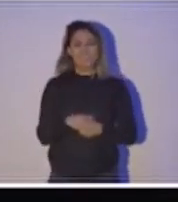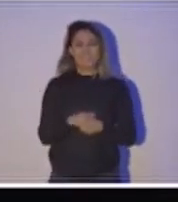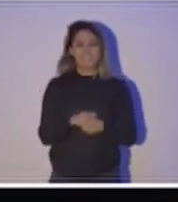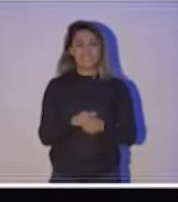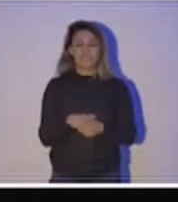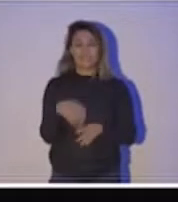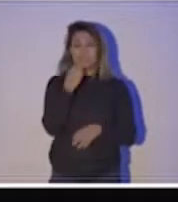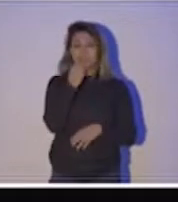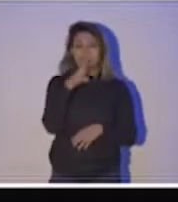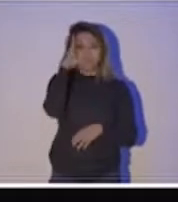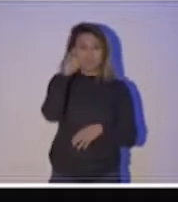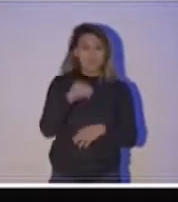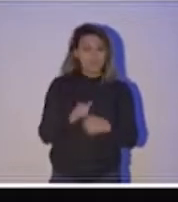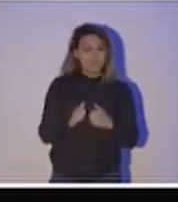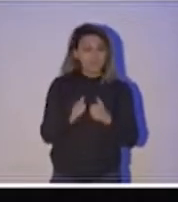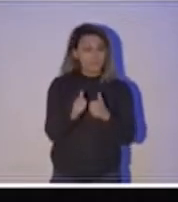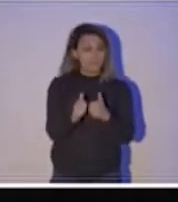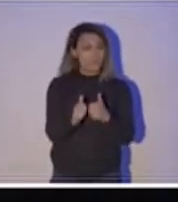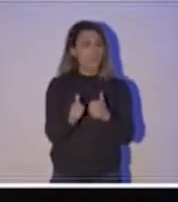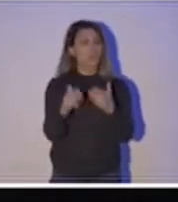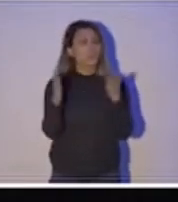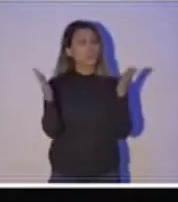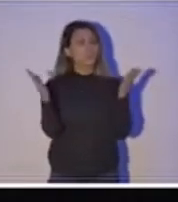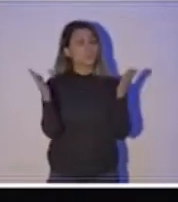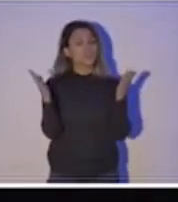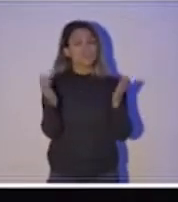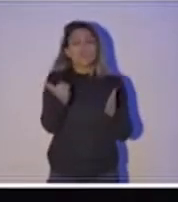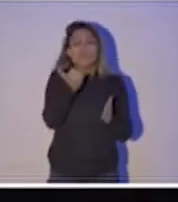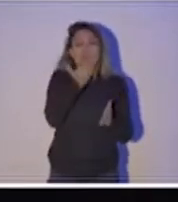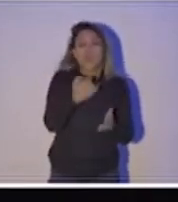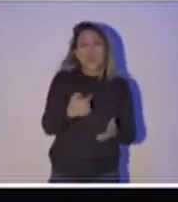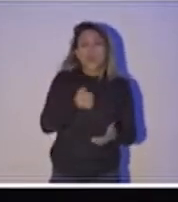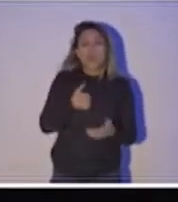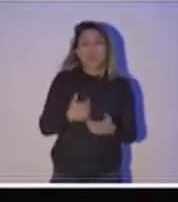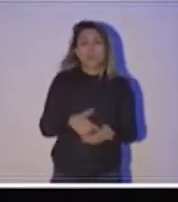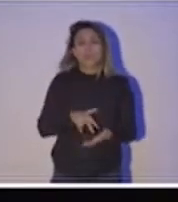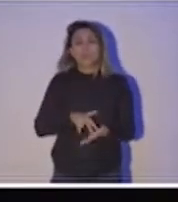Boa noite. Com licença, eu tô muito nervoso, minha gente. Me ajudem.